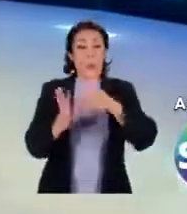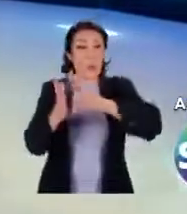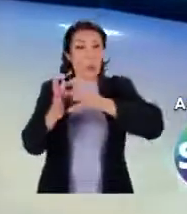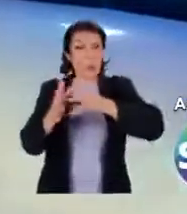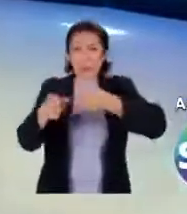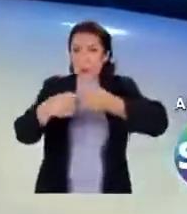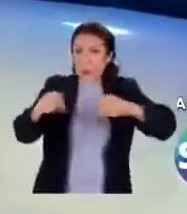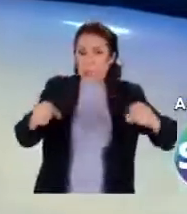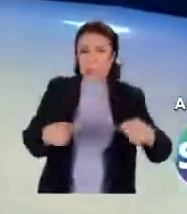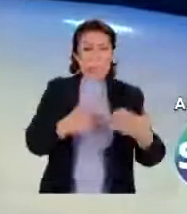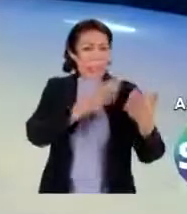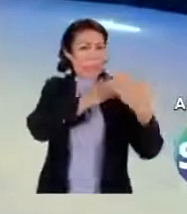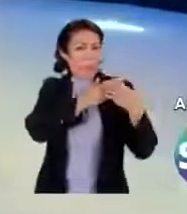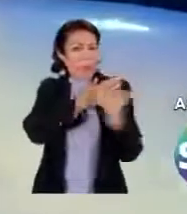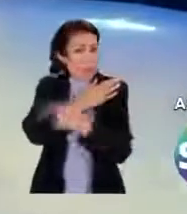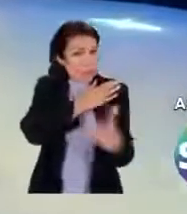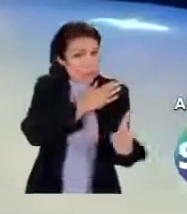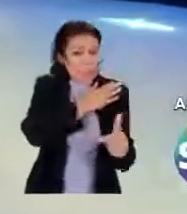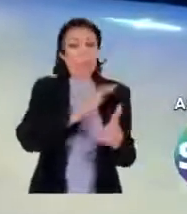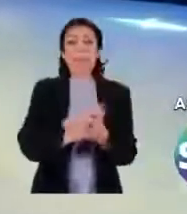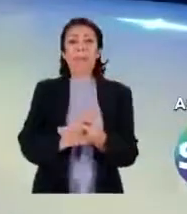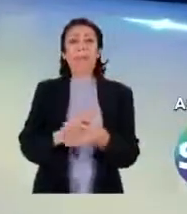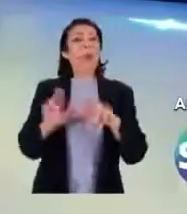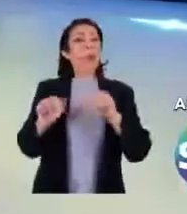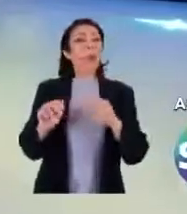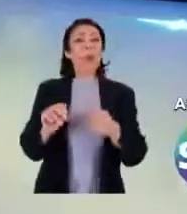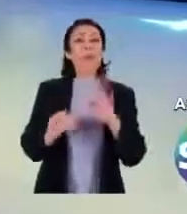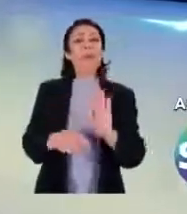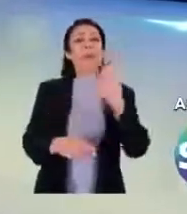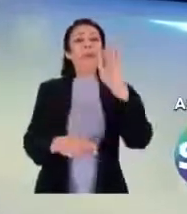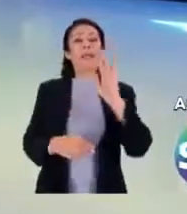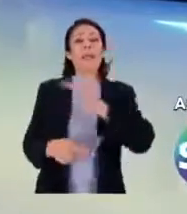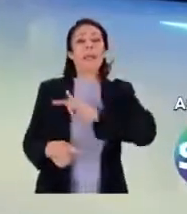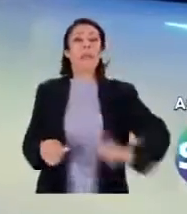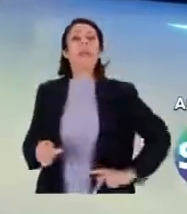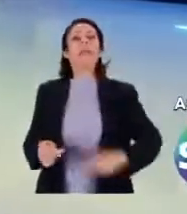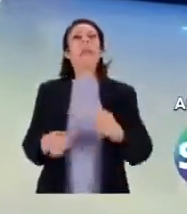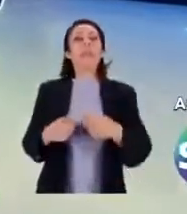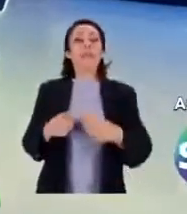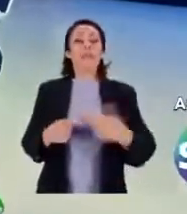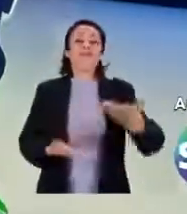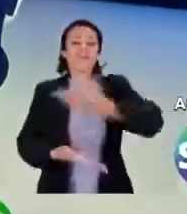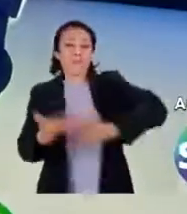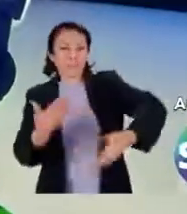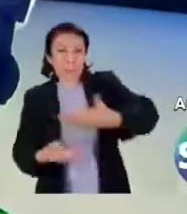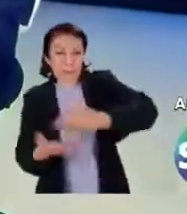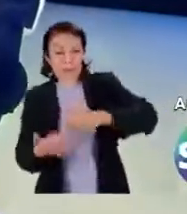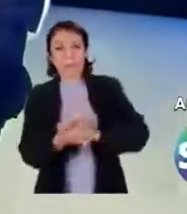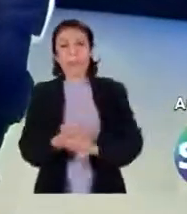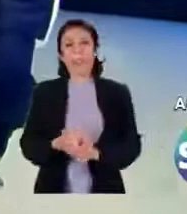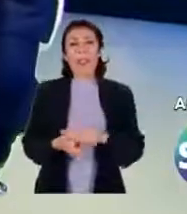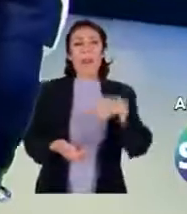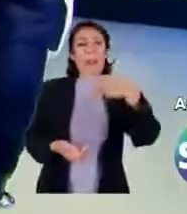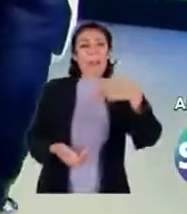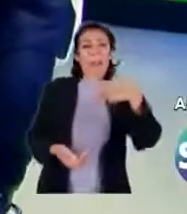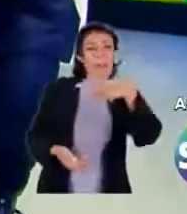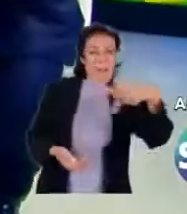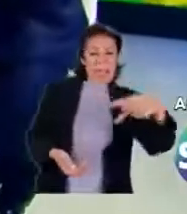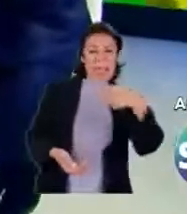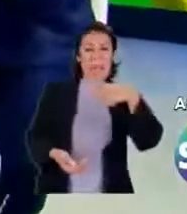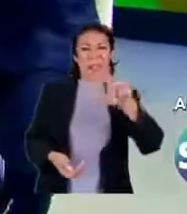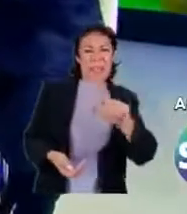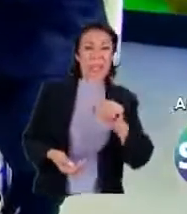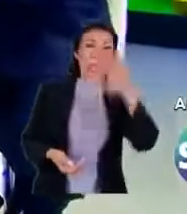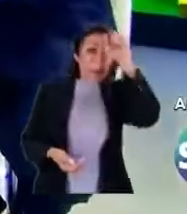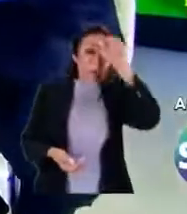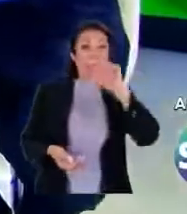responsabilidade nenhuma e que não apresentava nem candidato a presidente para exigir chantagear essa pedaceira de PPL não sei o que tá